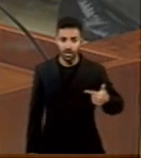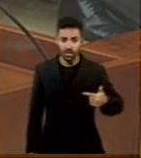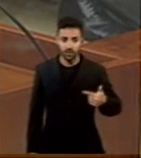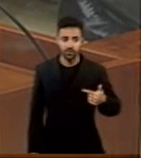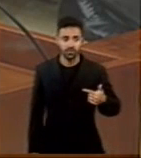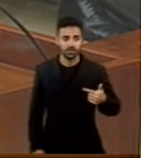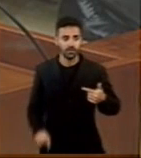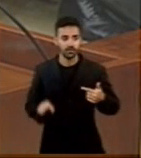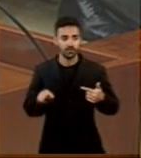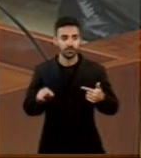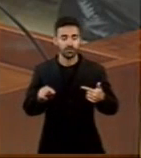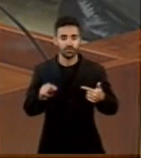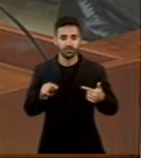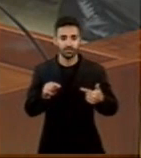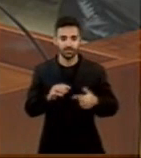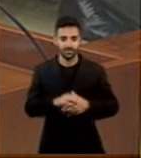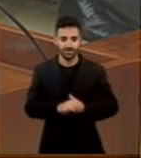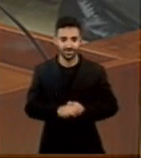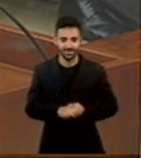seguinte: